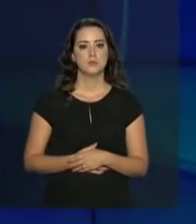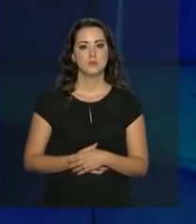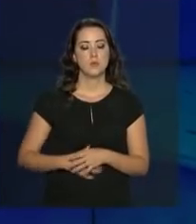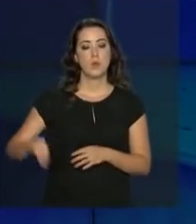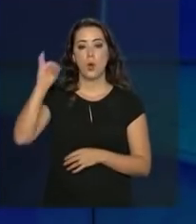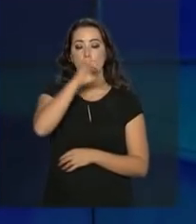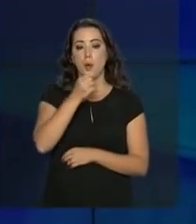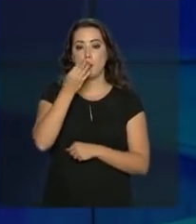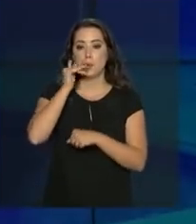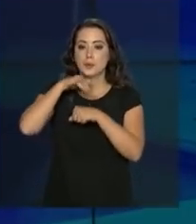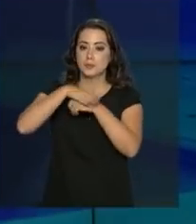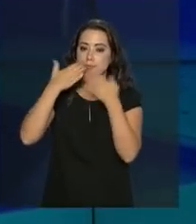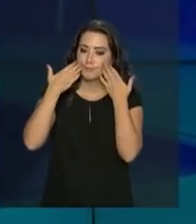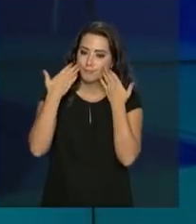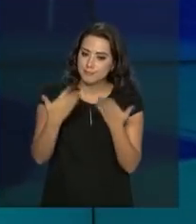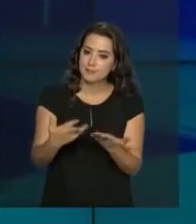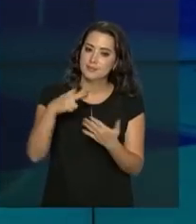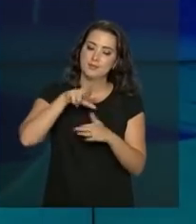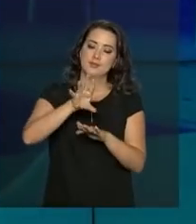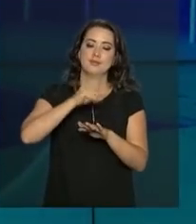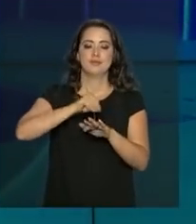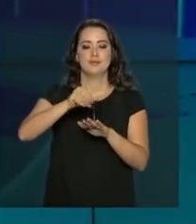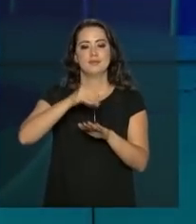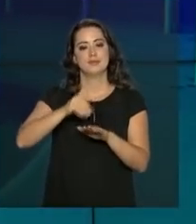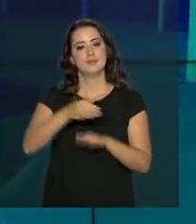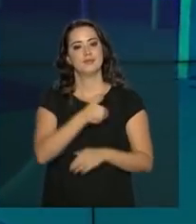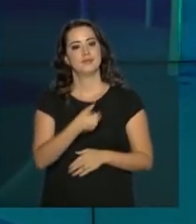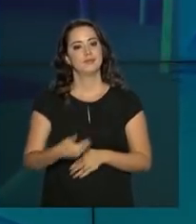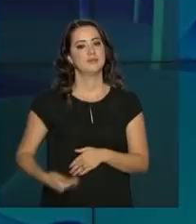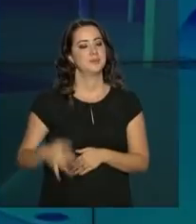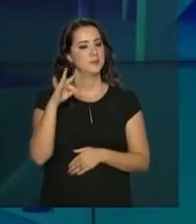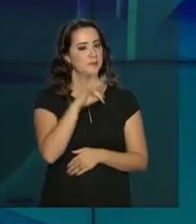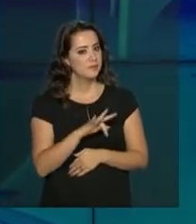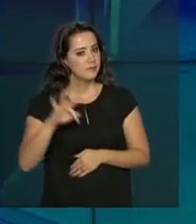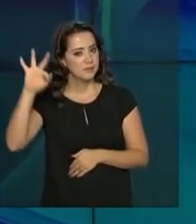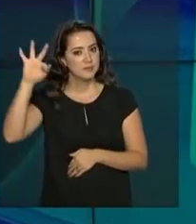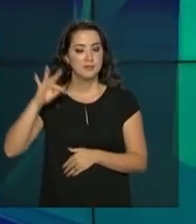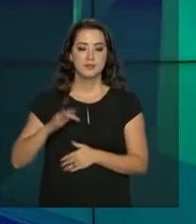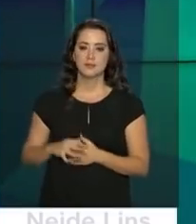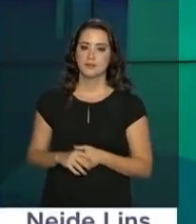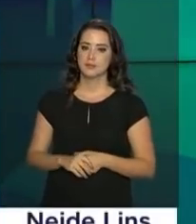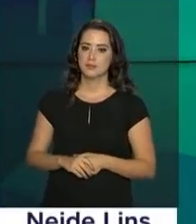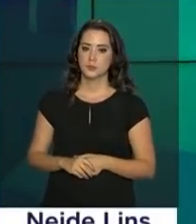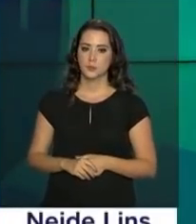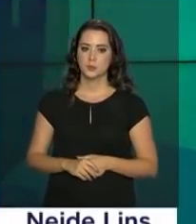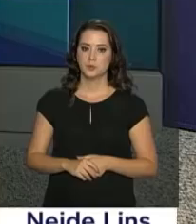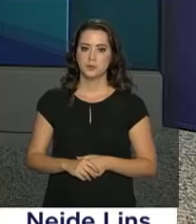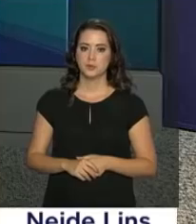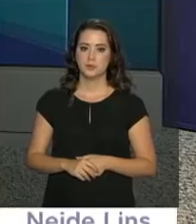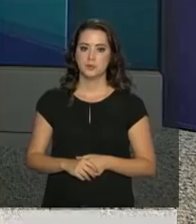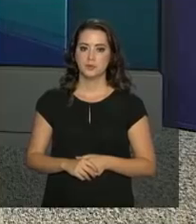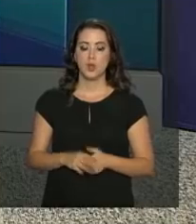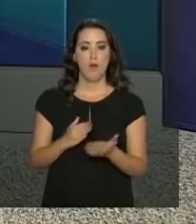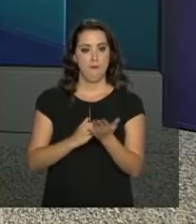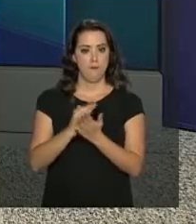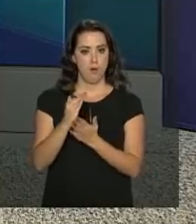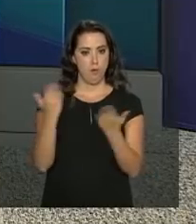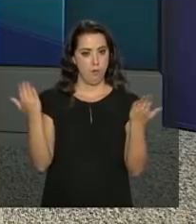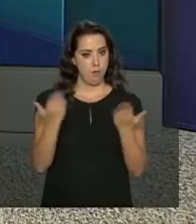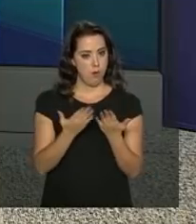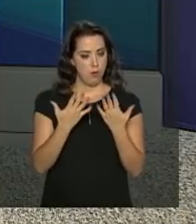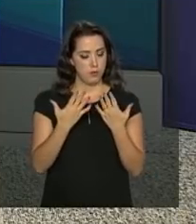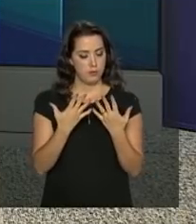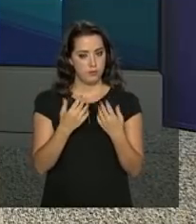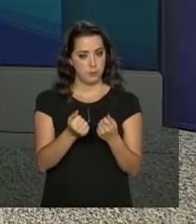Olá, boa noite. No ar, mais uma edição do Repórter NBR com as notícias do governo federal. E vamos começar